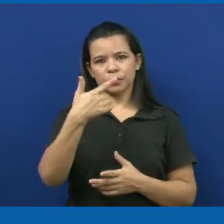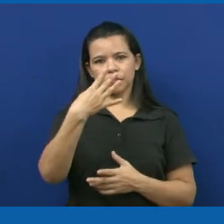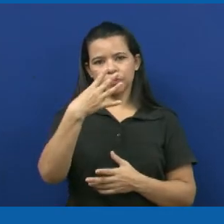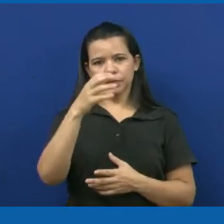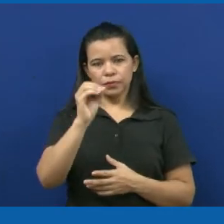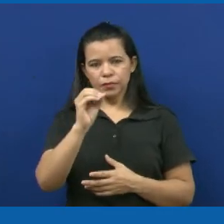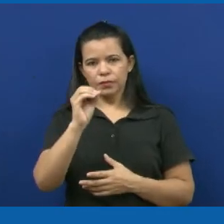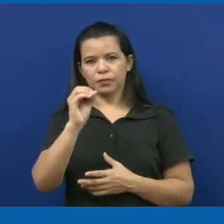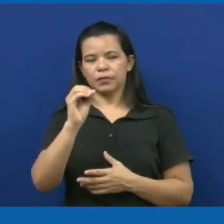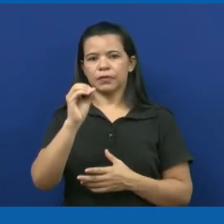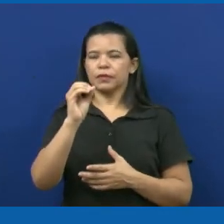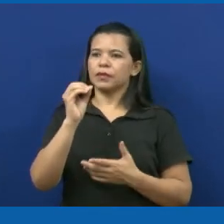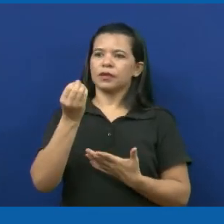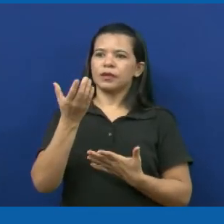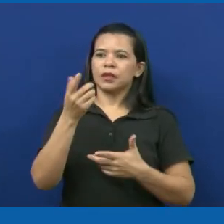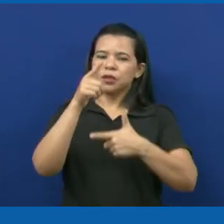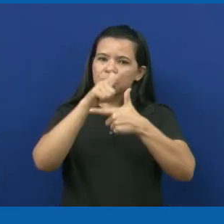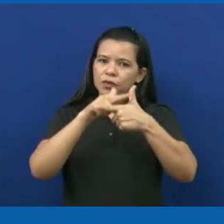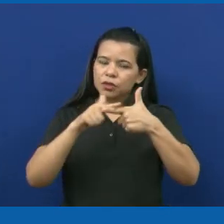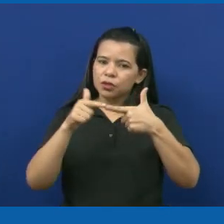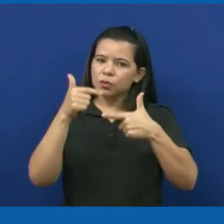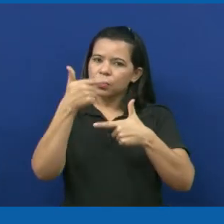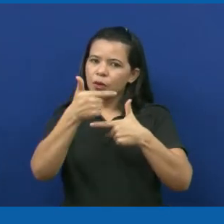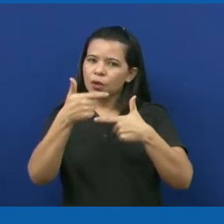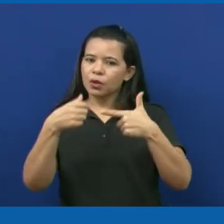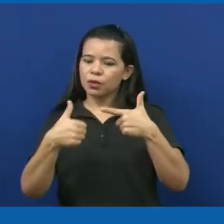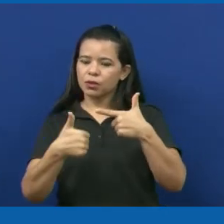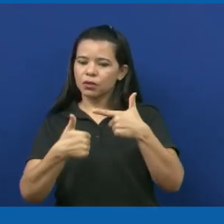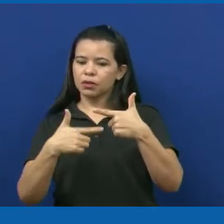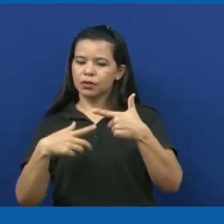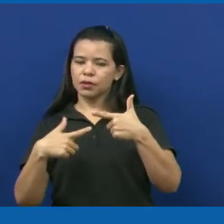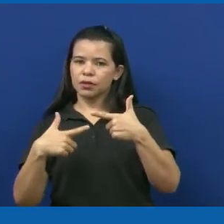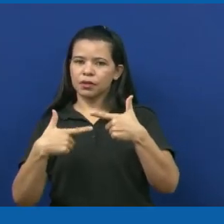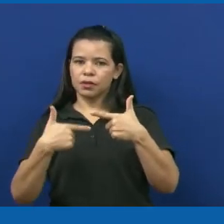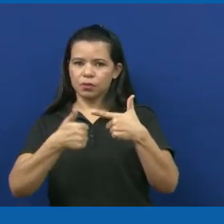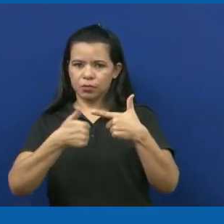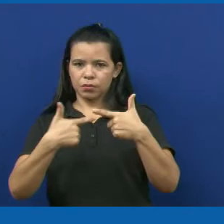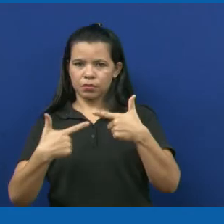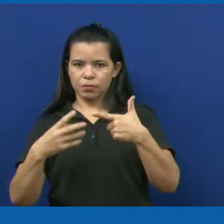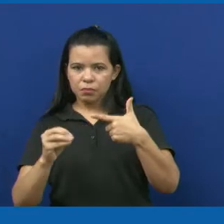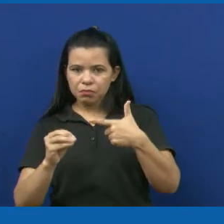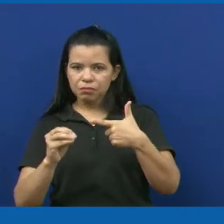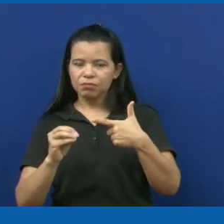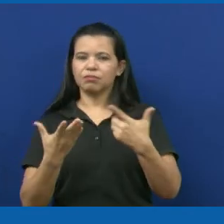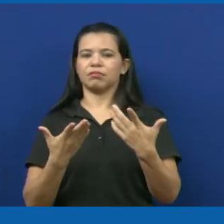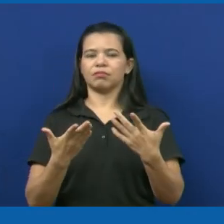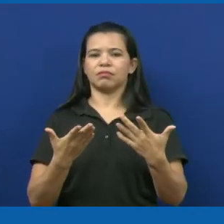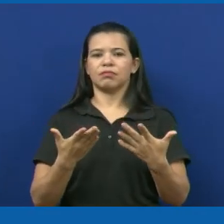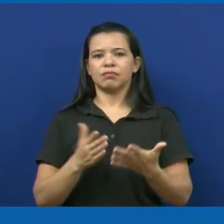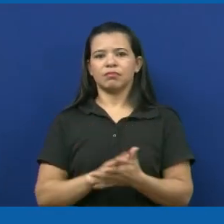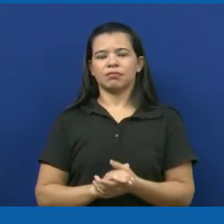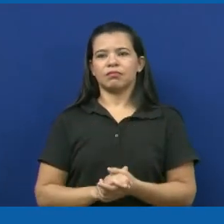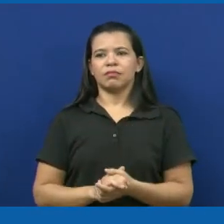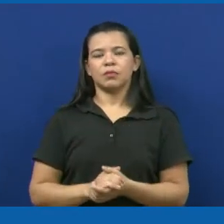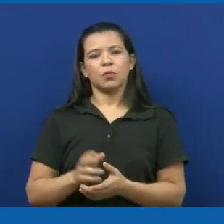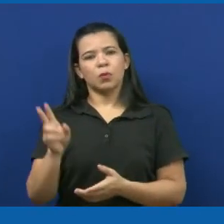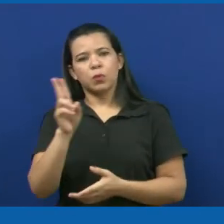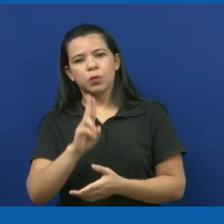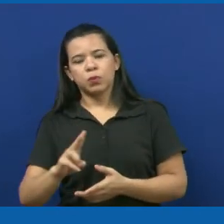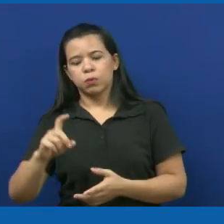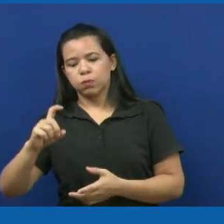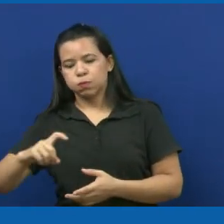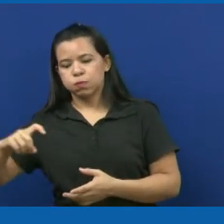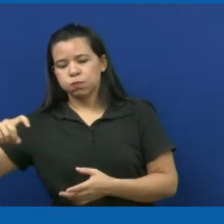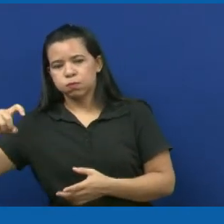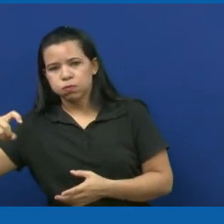meu tempo. Sem delongas, de 2 para 10, ou seja, quando eu utilizo 2 torneiras, eu gasto 120 minutos. Quando eu